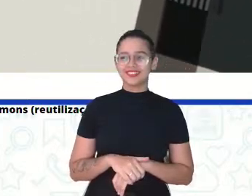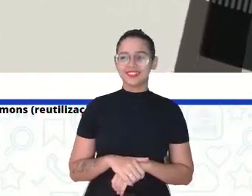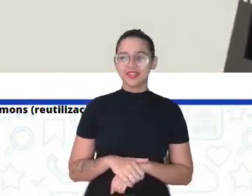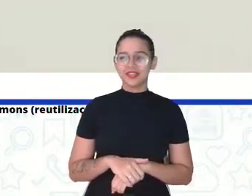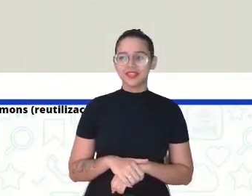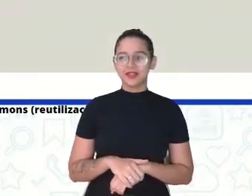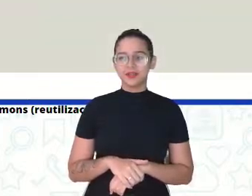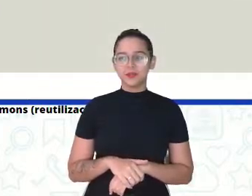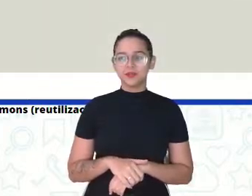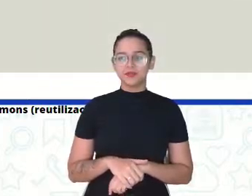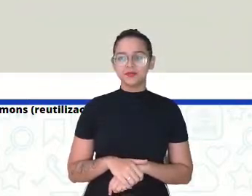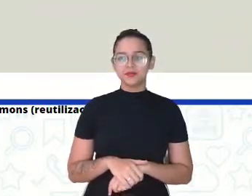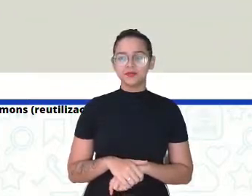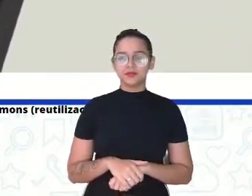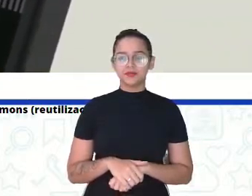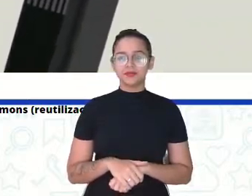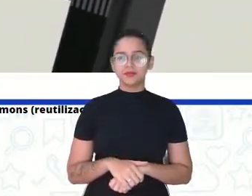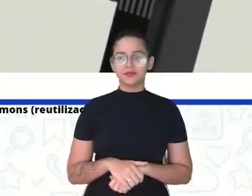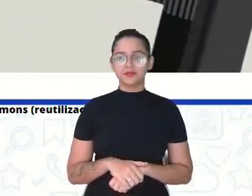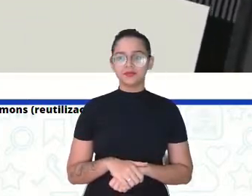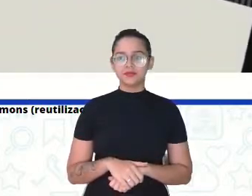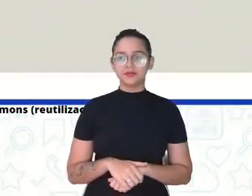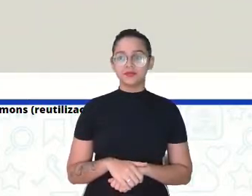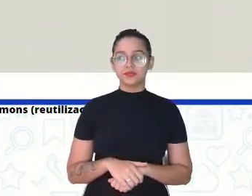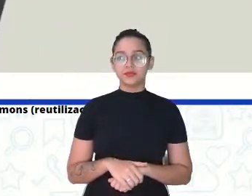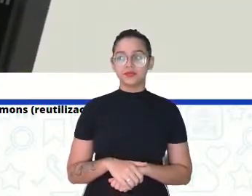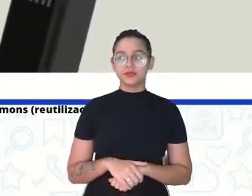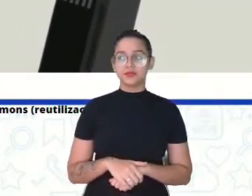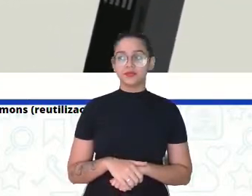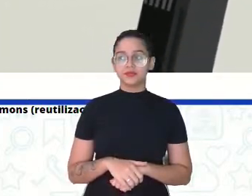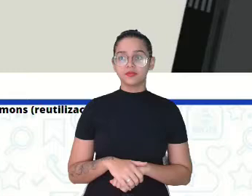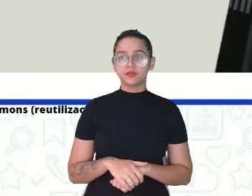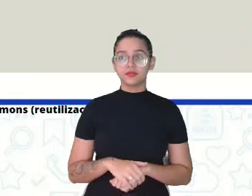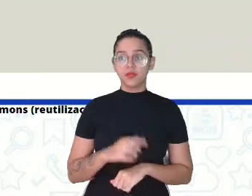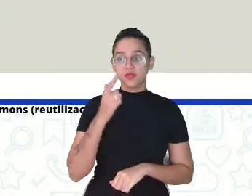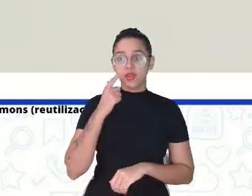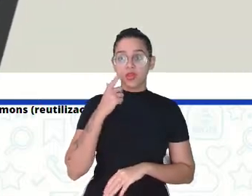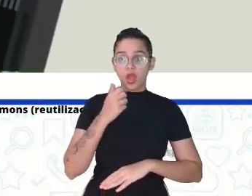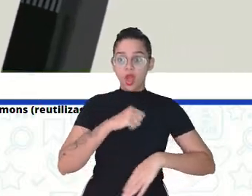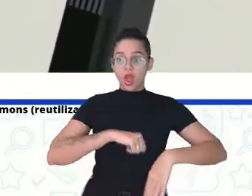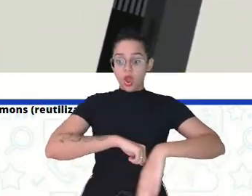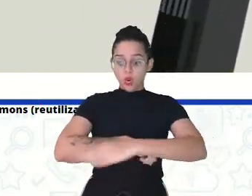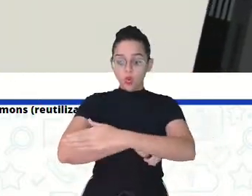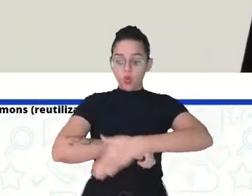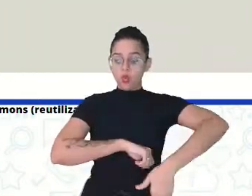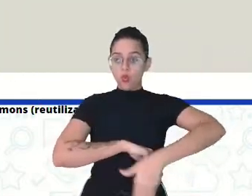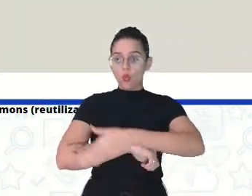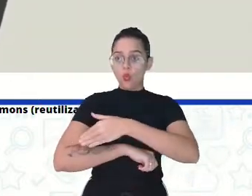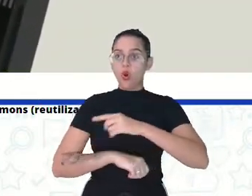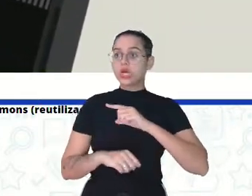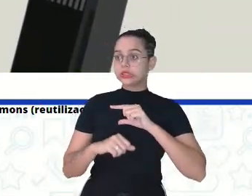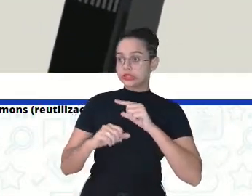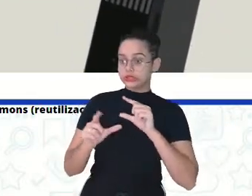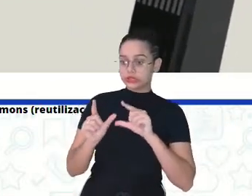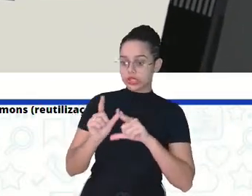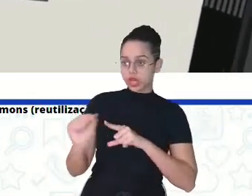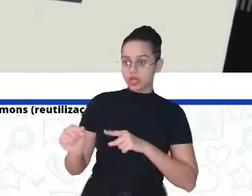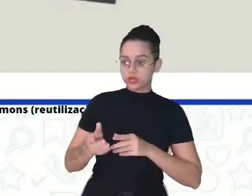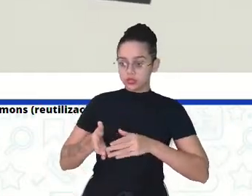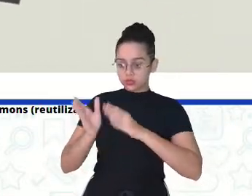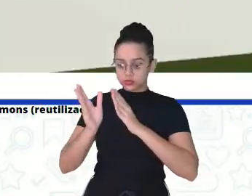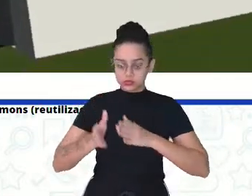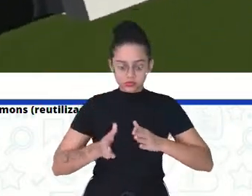Olha só. Tá vendo as ruas, as saídas, né?